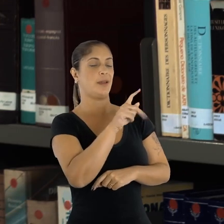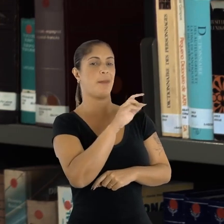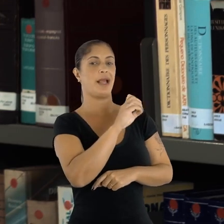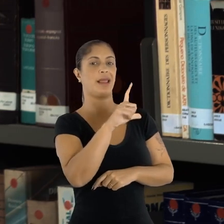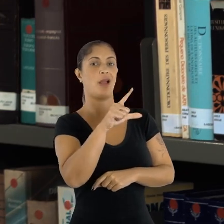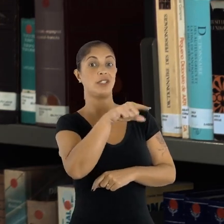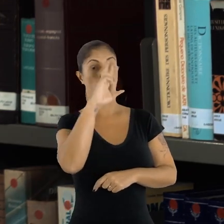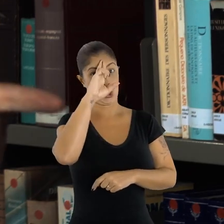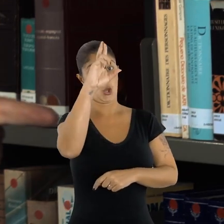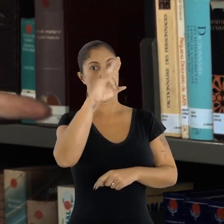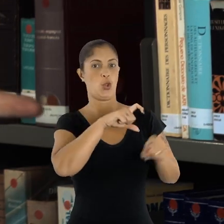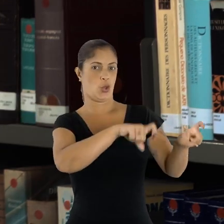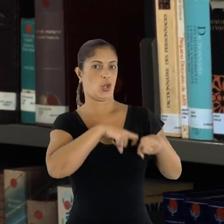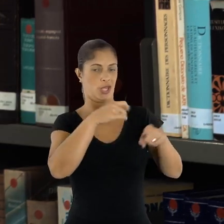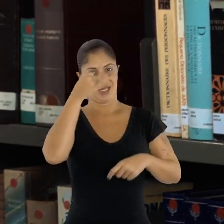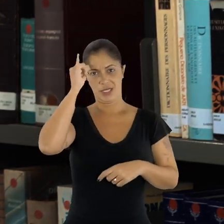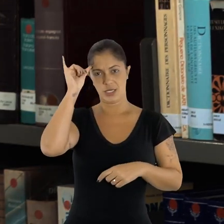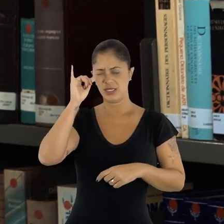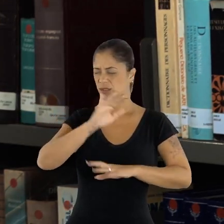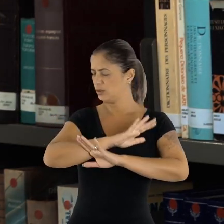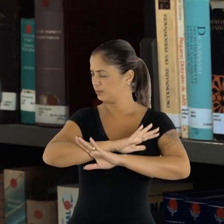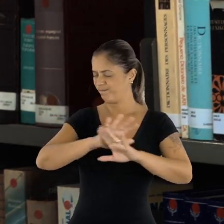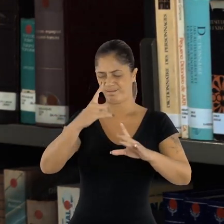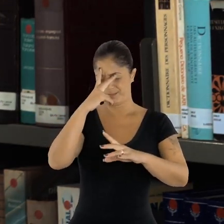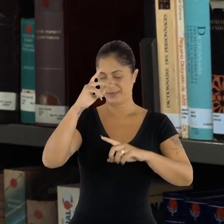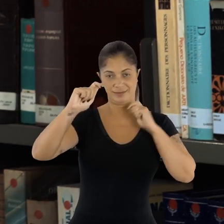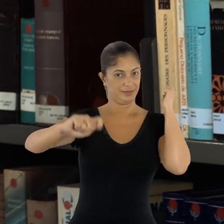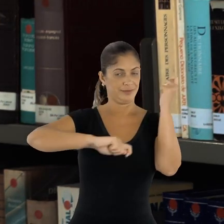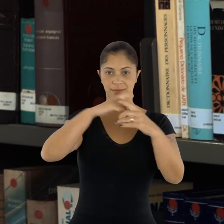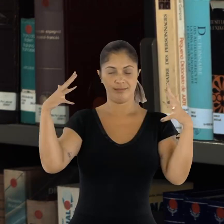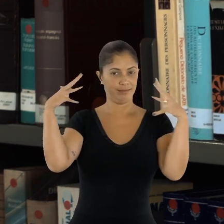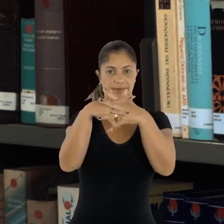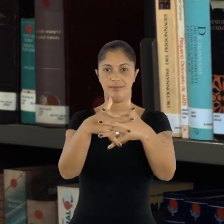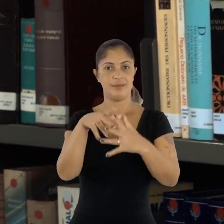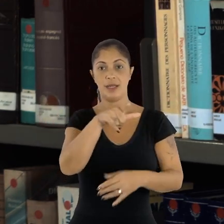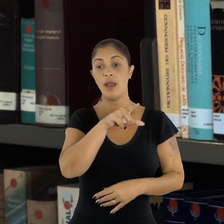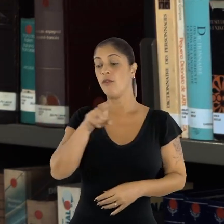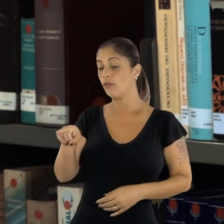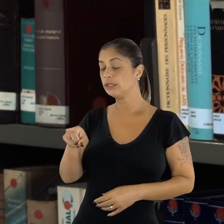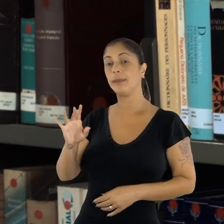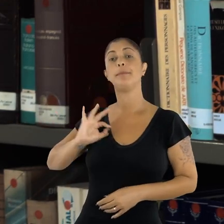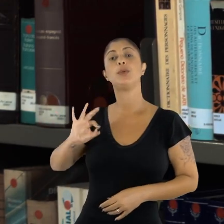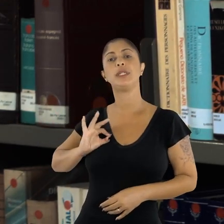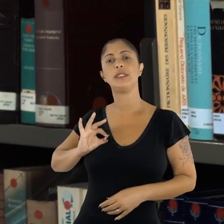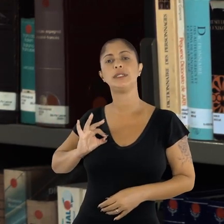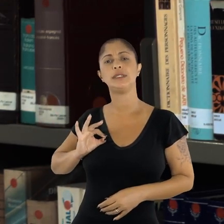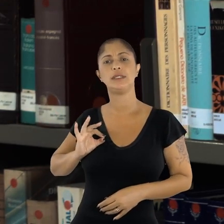Você, Pardal, vai ser o dono do sítio. Cara, dava um nó na cabeça. Ou você, Pardal, vai ser a